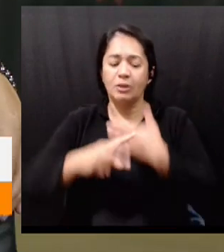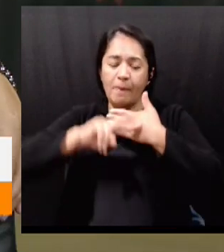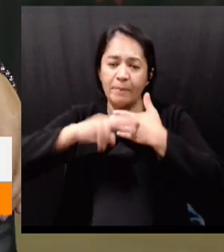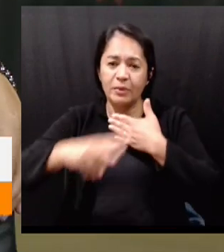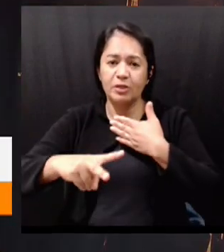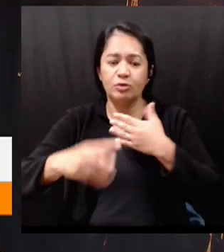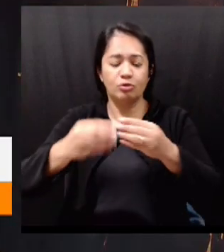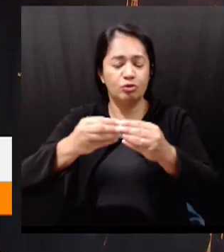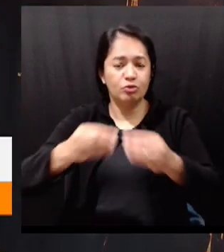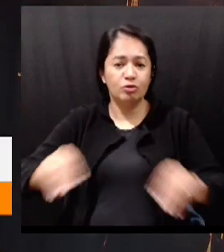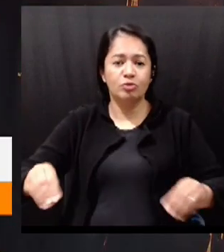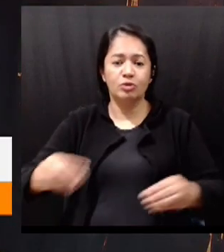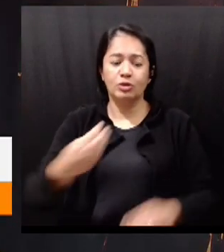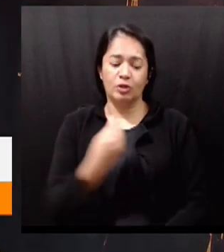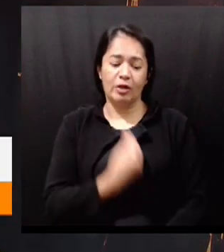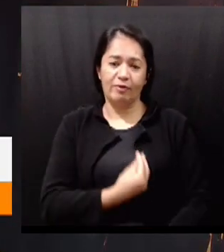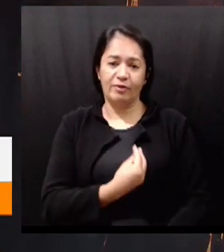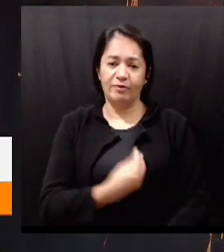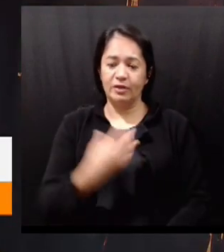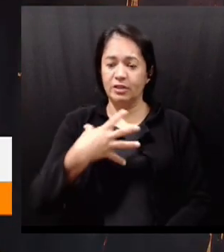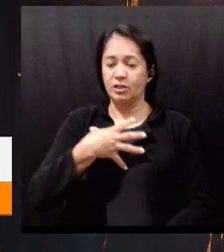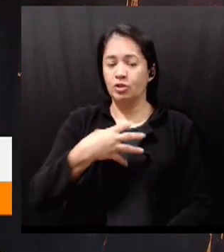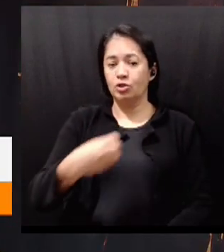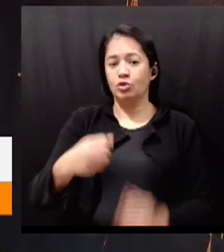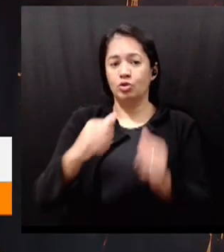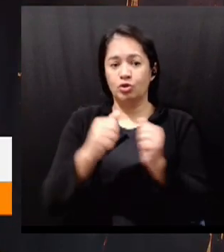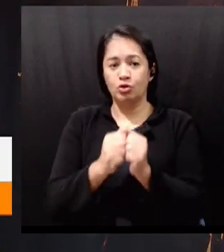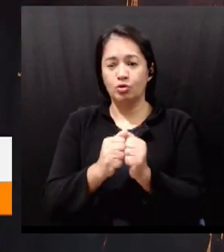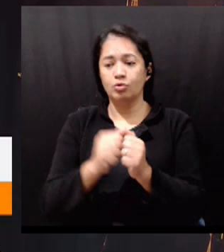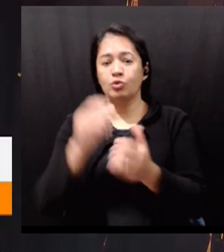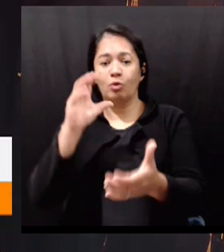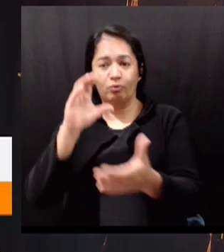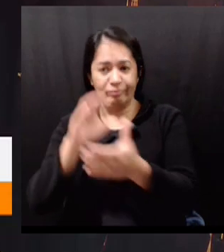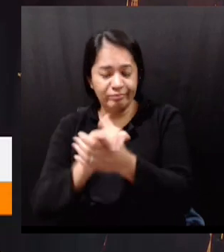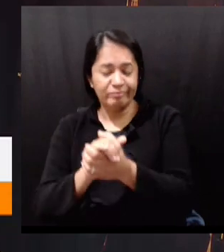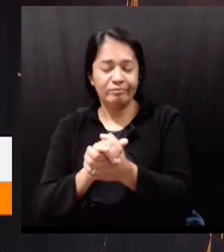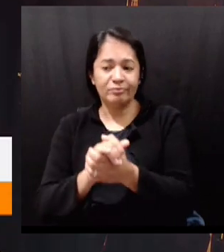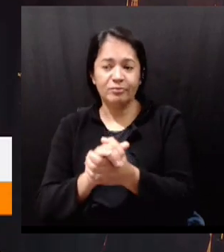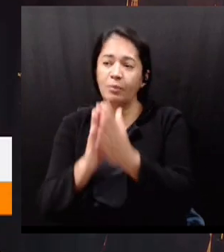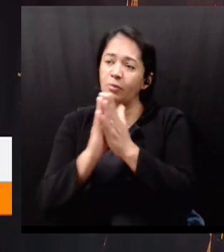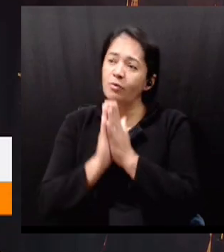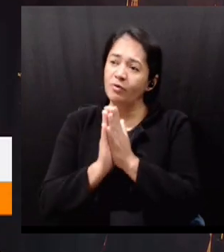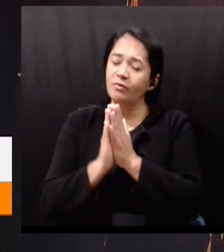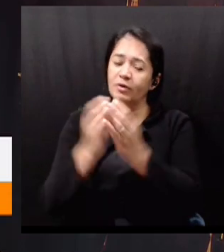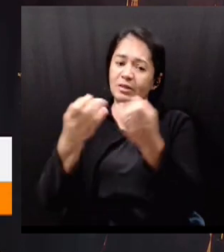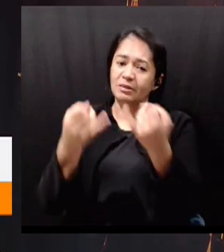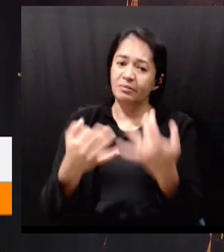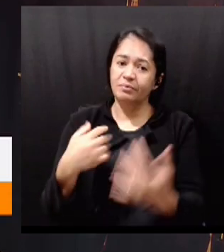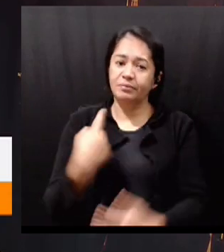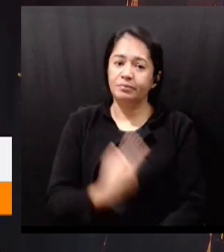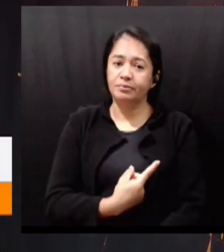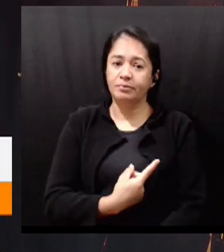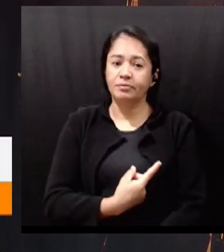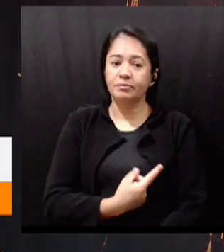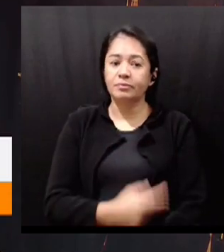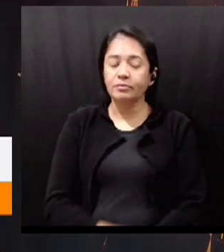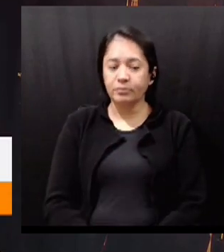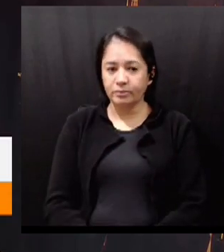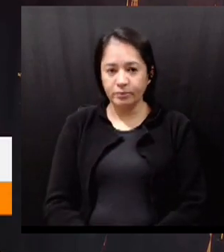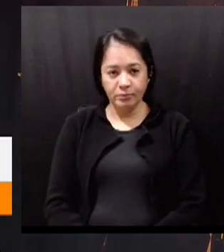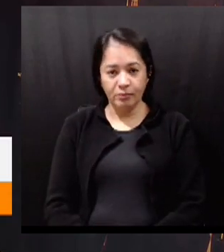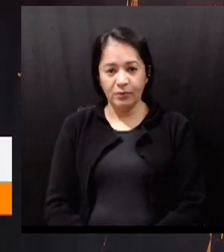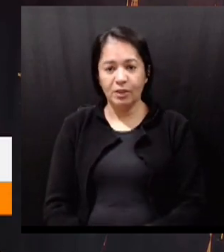os filhos, com a convivência com o parceiro. Eu gostaria que você explicasse para a gente quando a gente precisa entender que